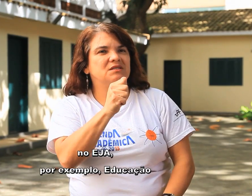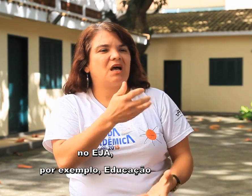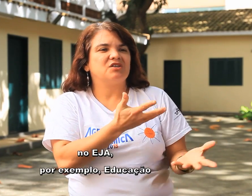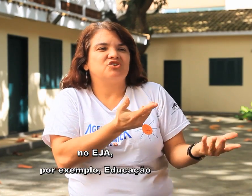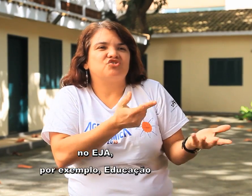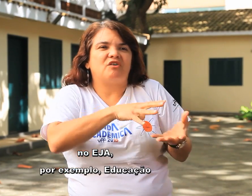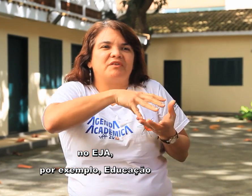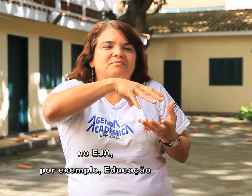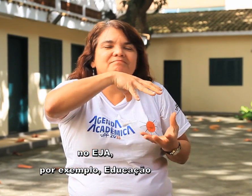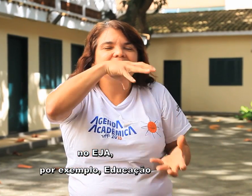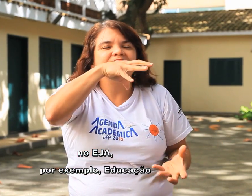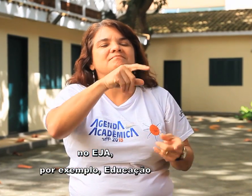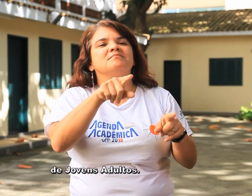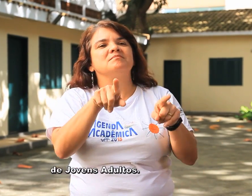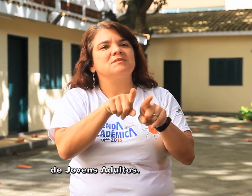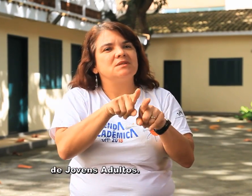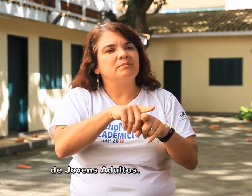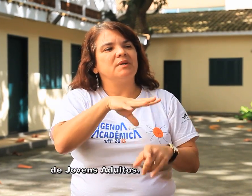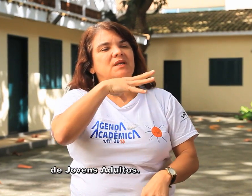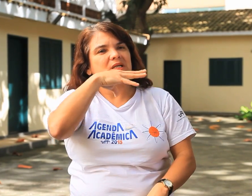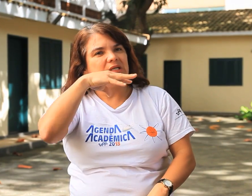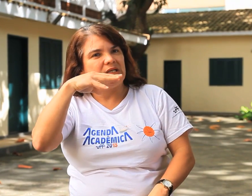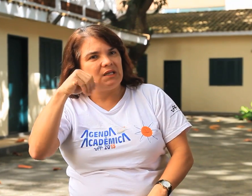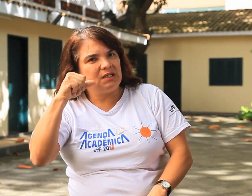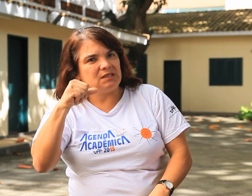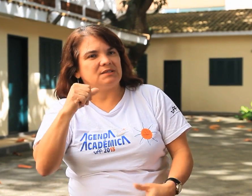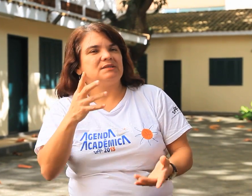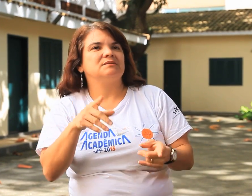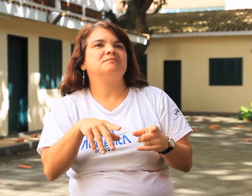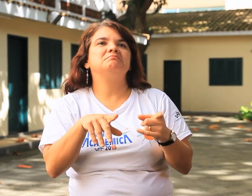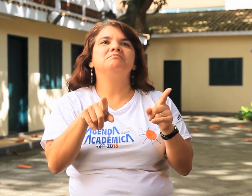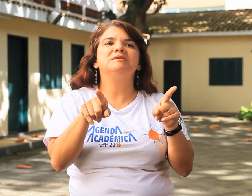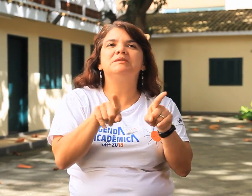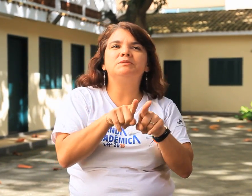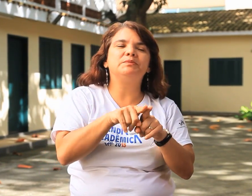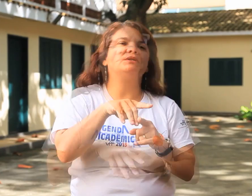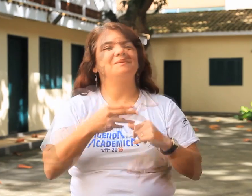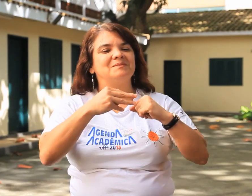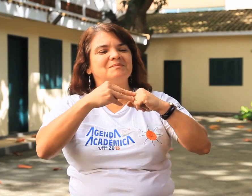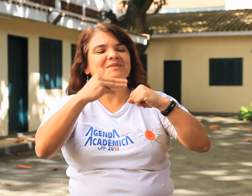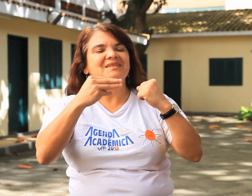No EJA, por exemplo, Educação de Jovens Adultos.